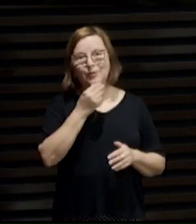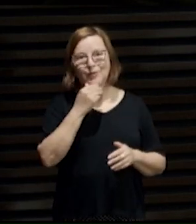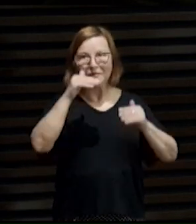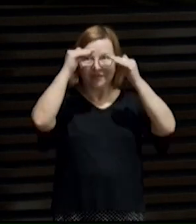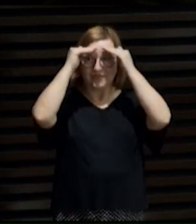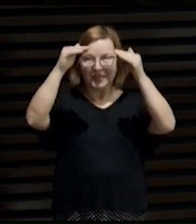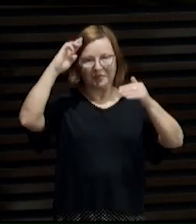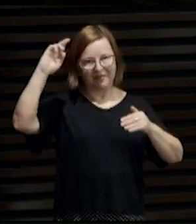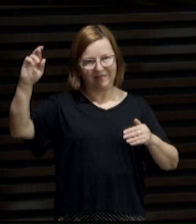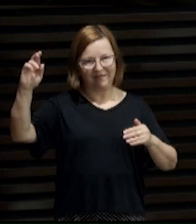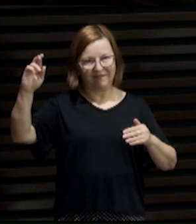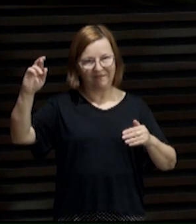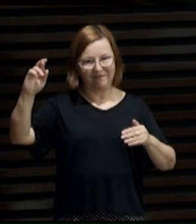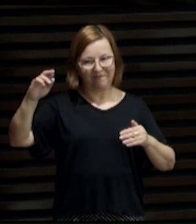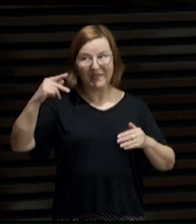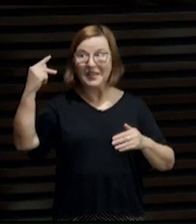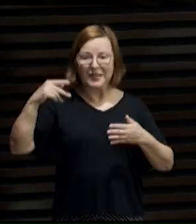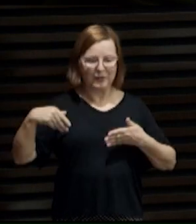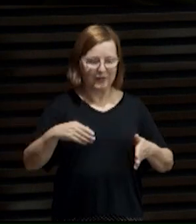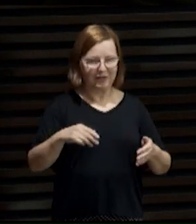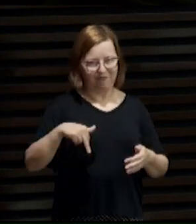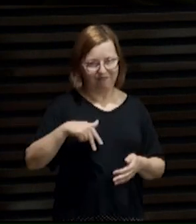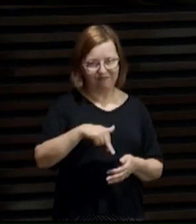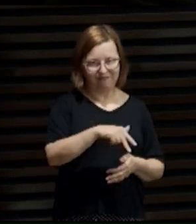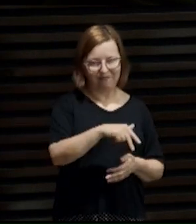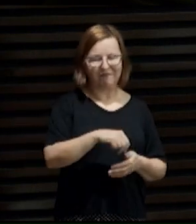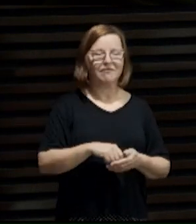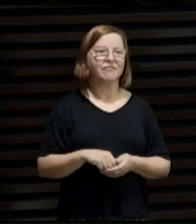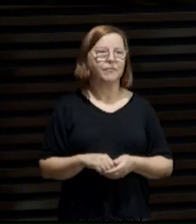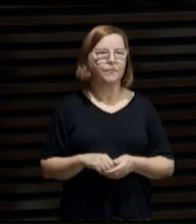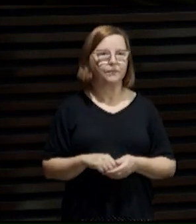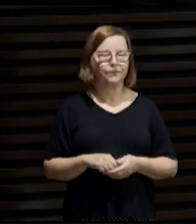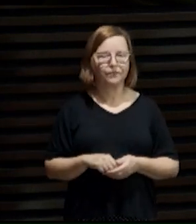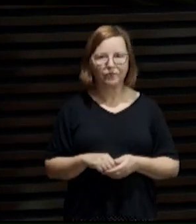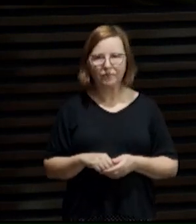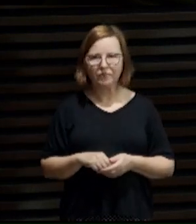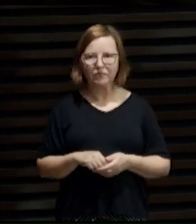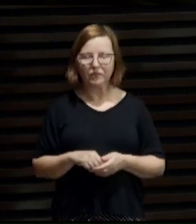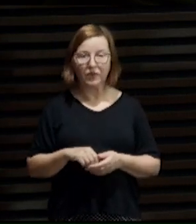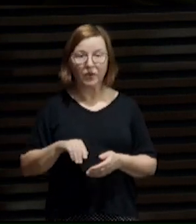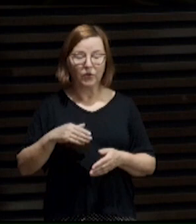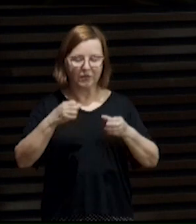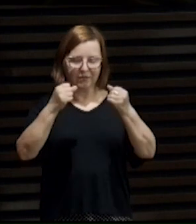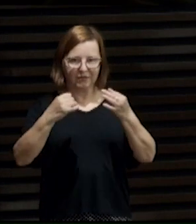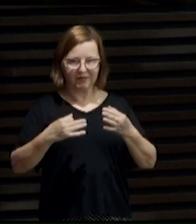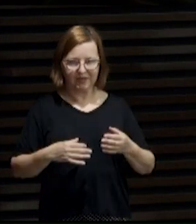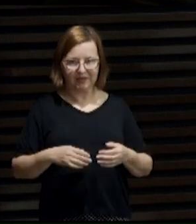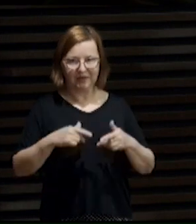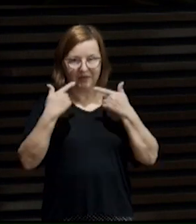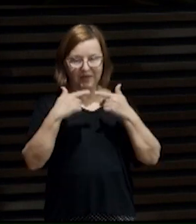e anda nos seus caminhos. Mais uma característica da poesia hebraica é que ela trabalha tanto